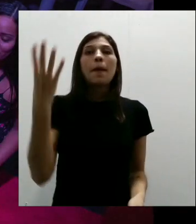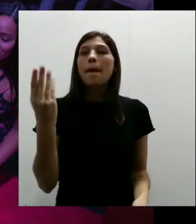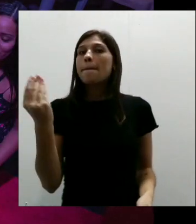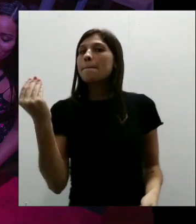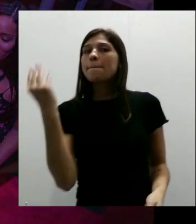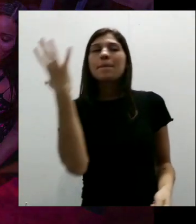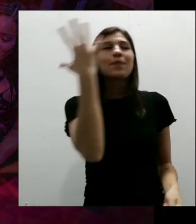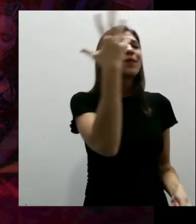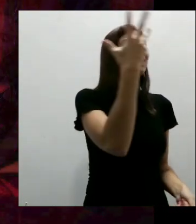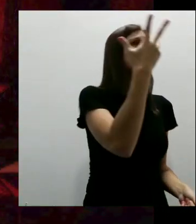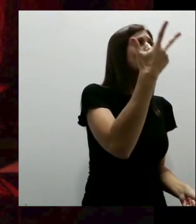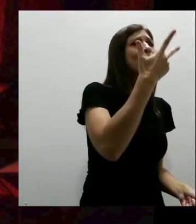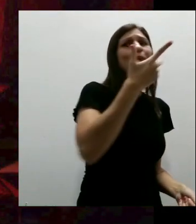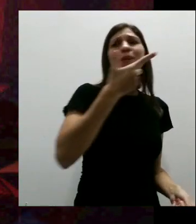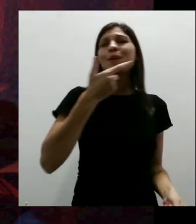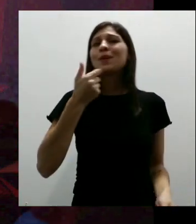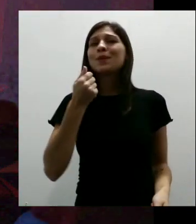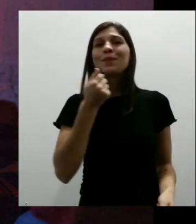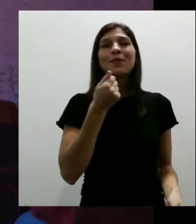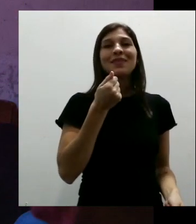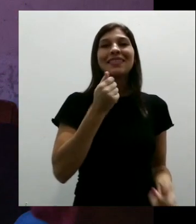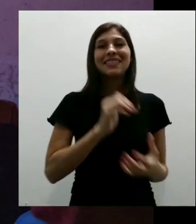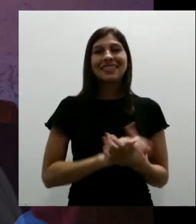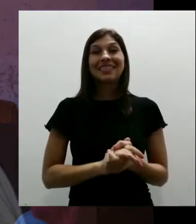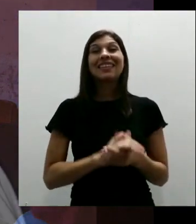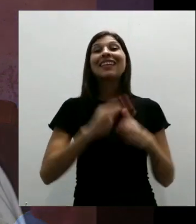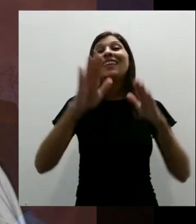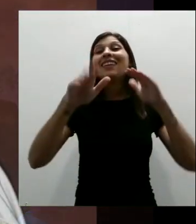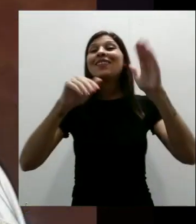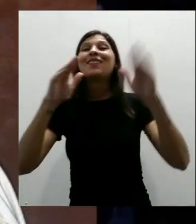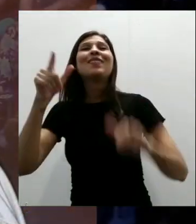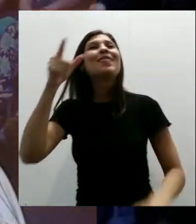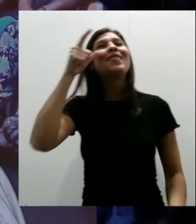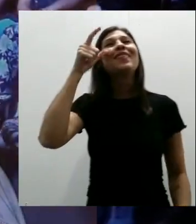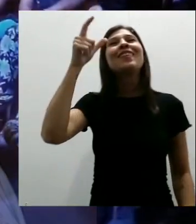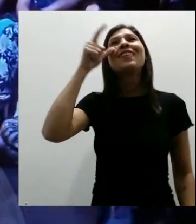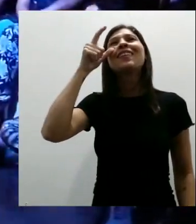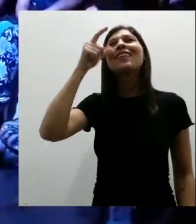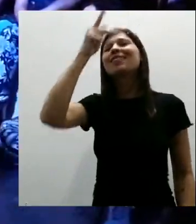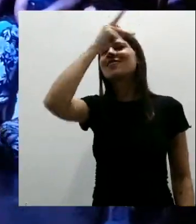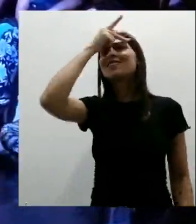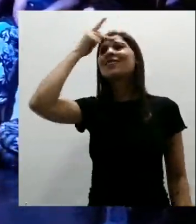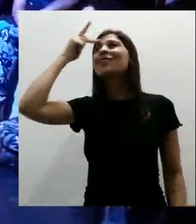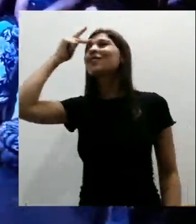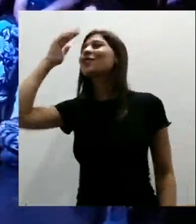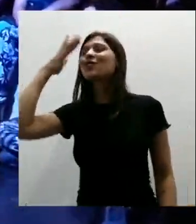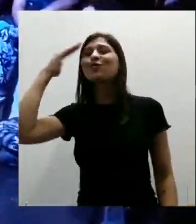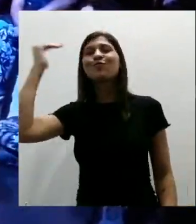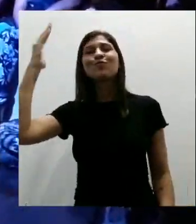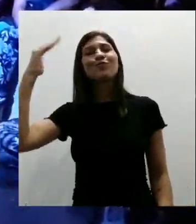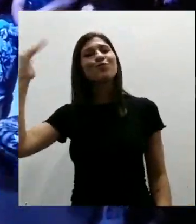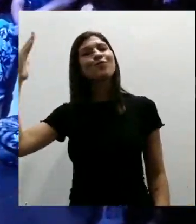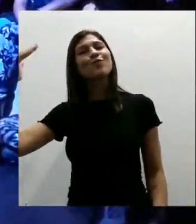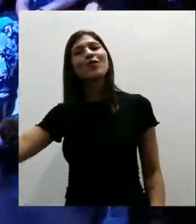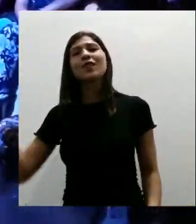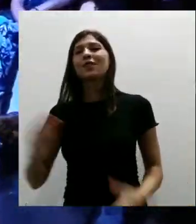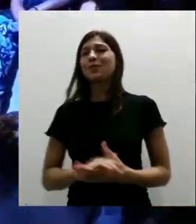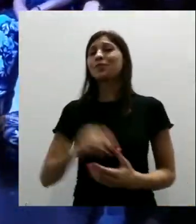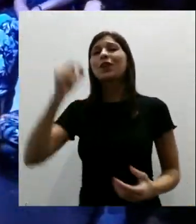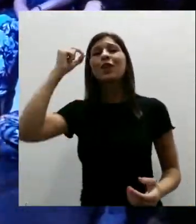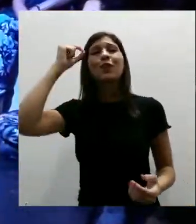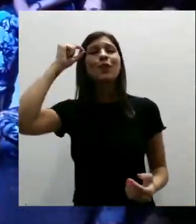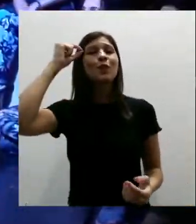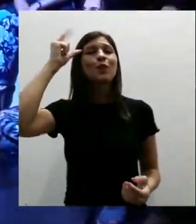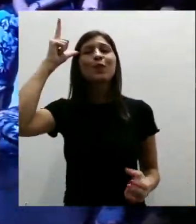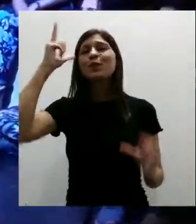casinha. Vem pra ver os artistas da cultura popular e das culturas de